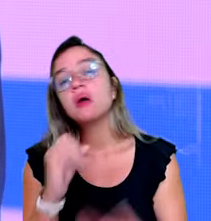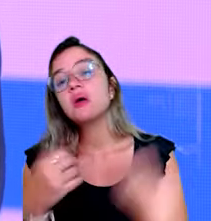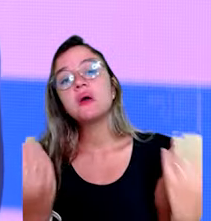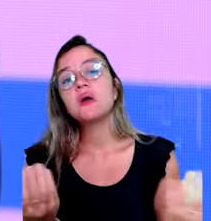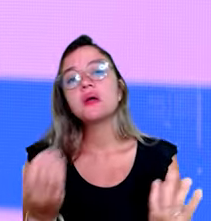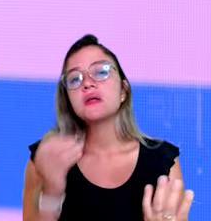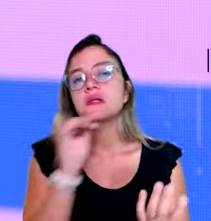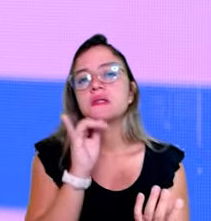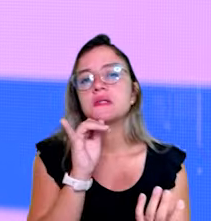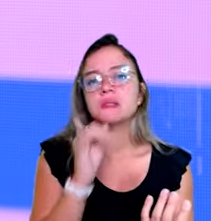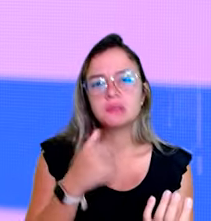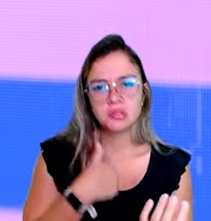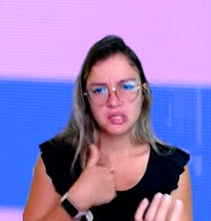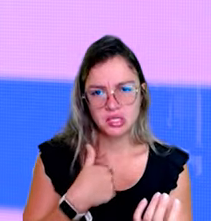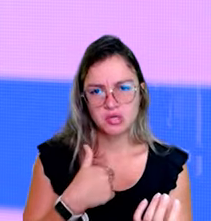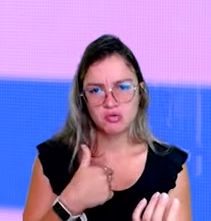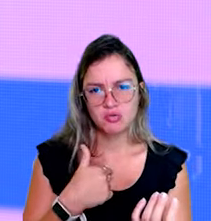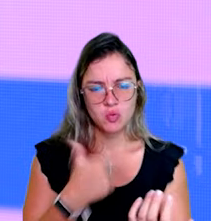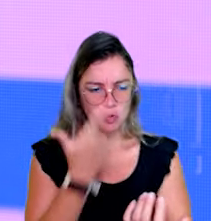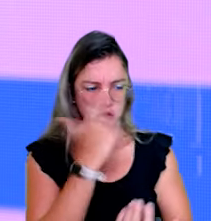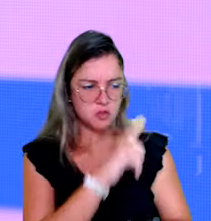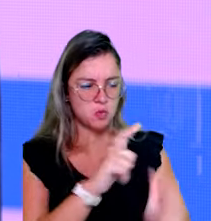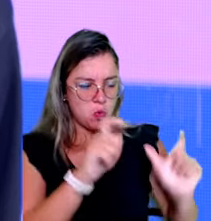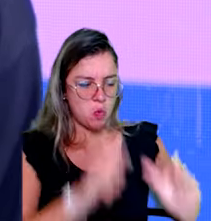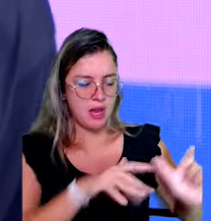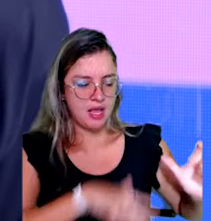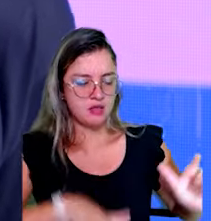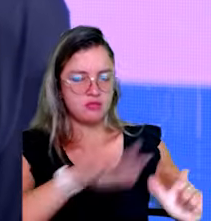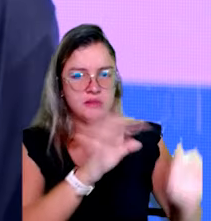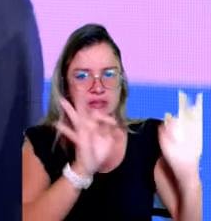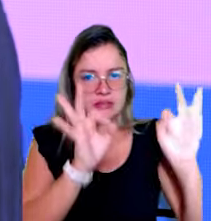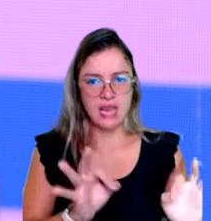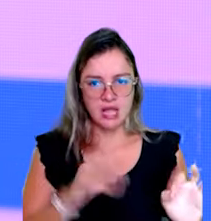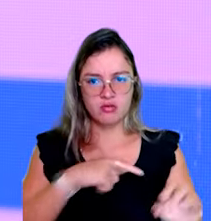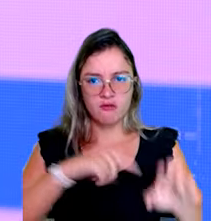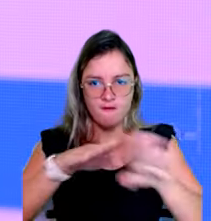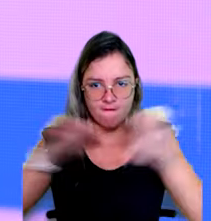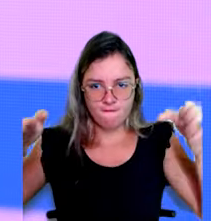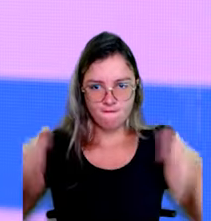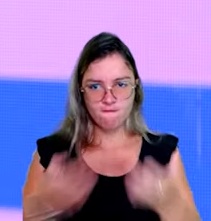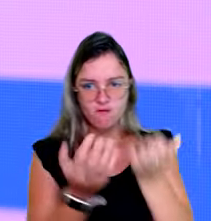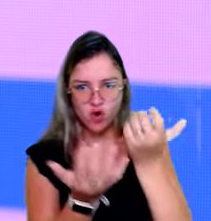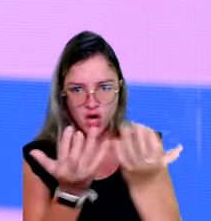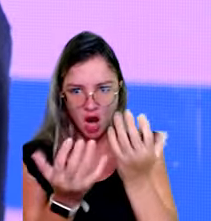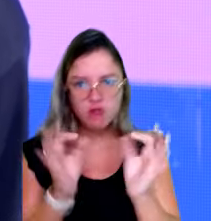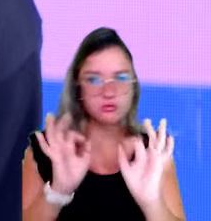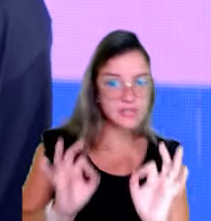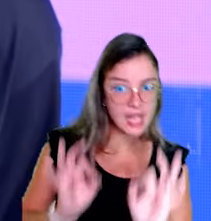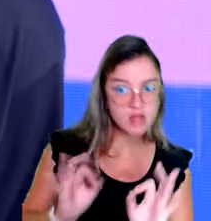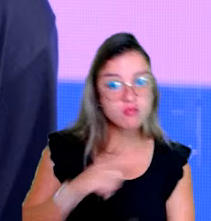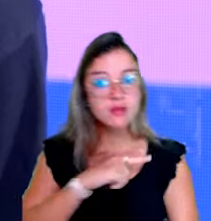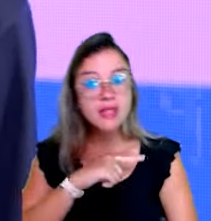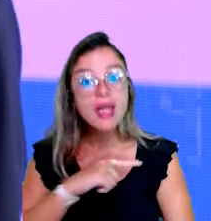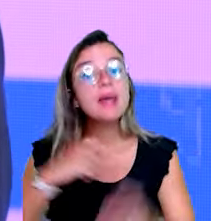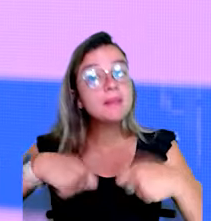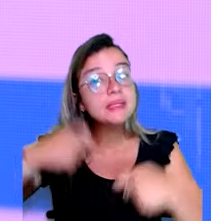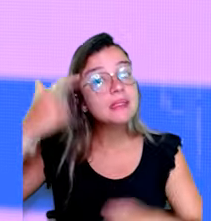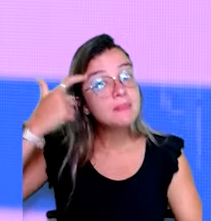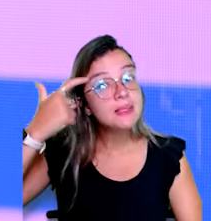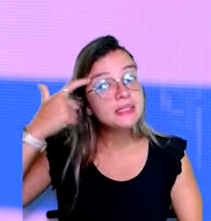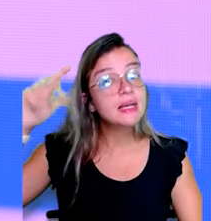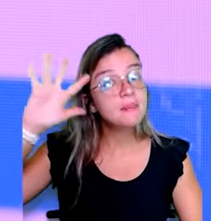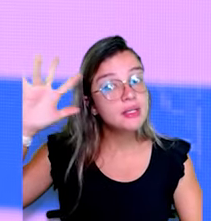Eu tenho estrutura para fornecer, eu tenho um fogão que vai atender a uma quantidade X